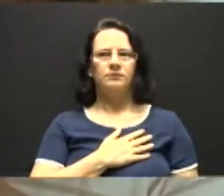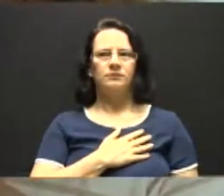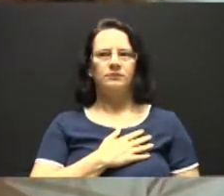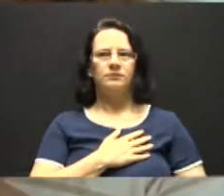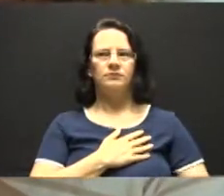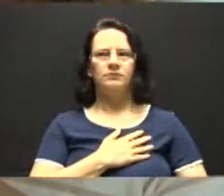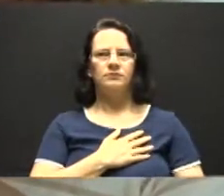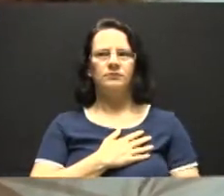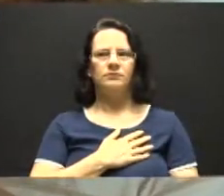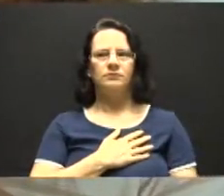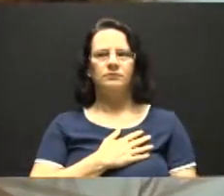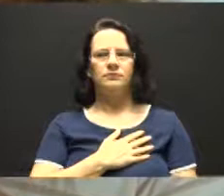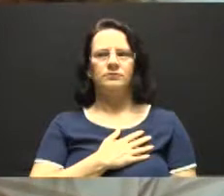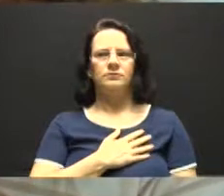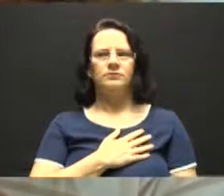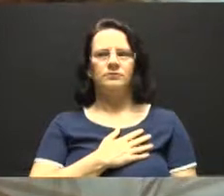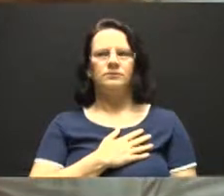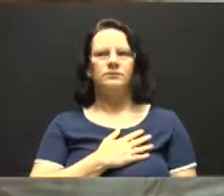é